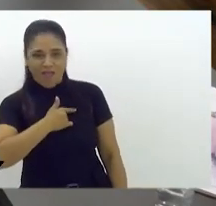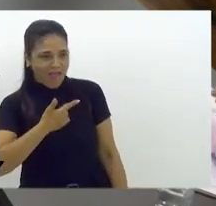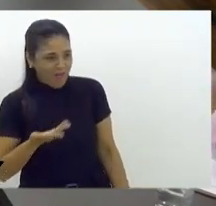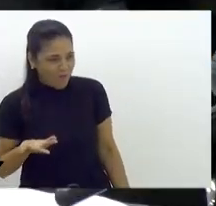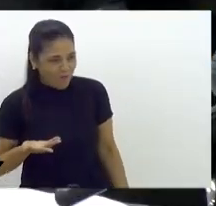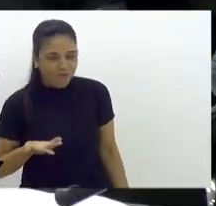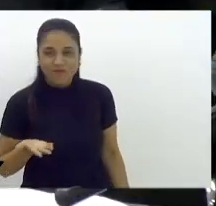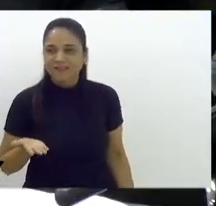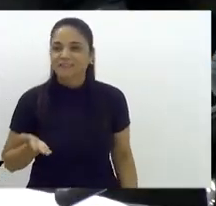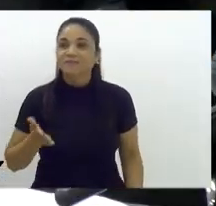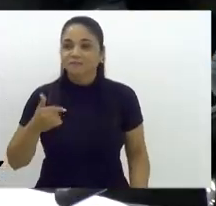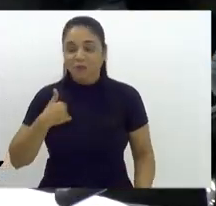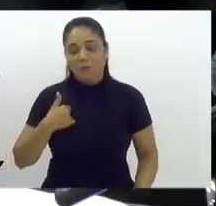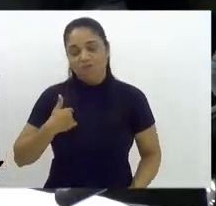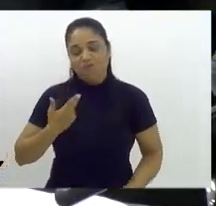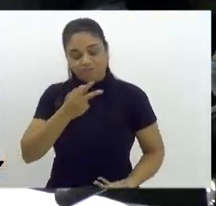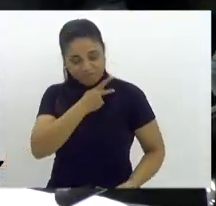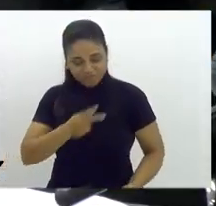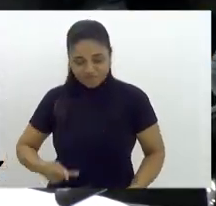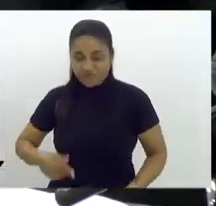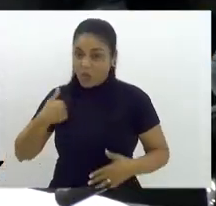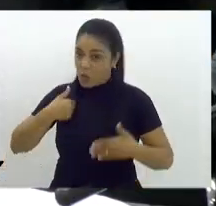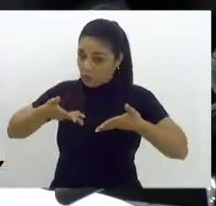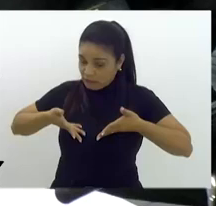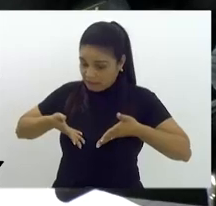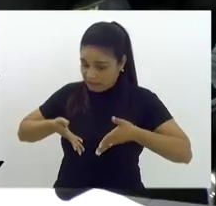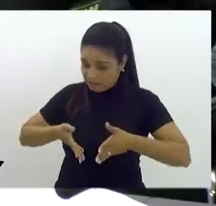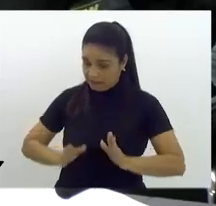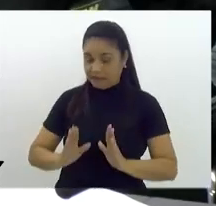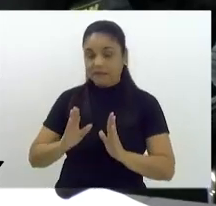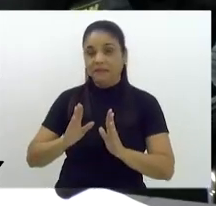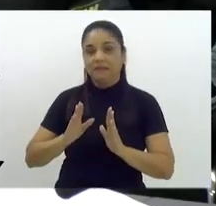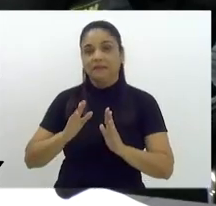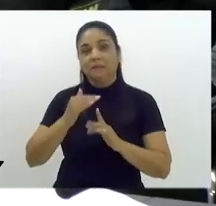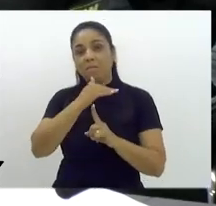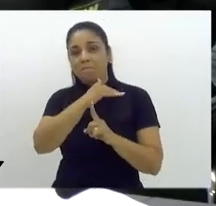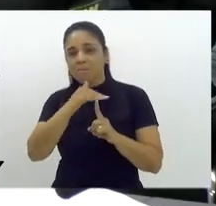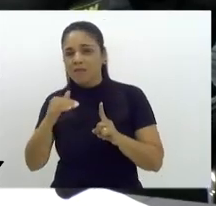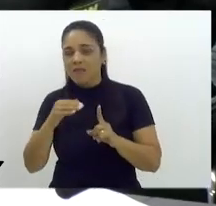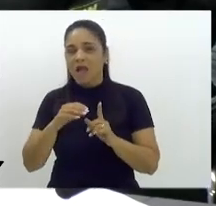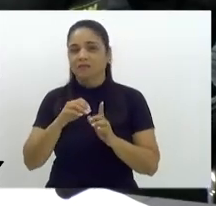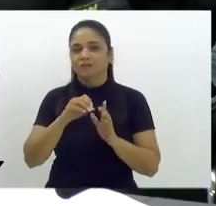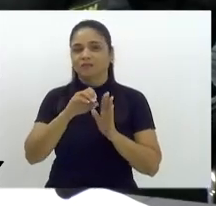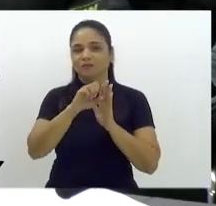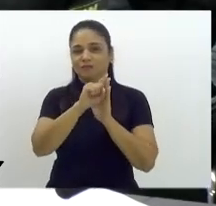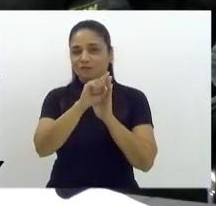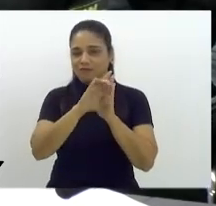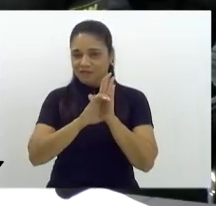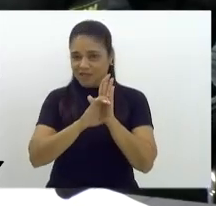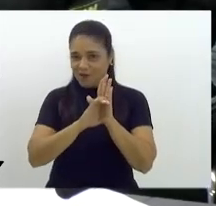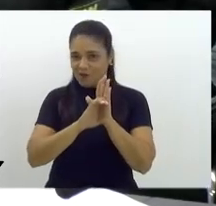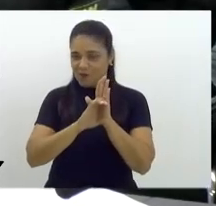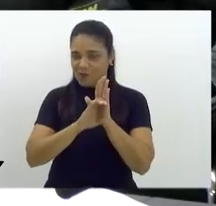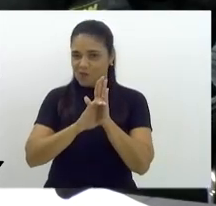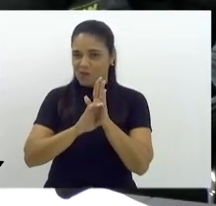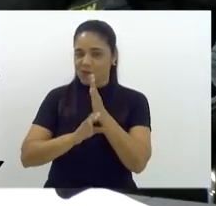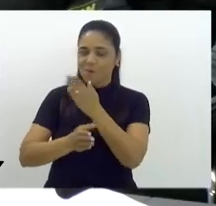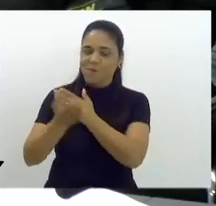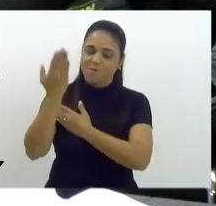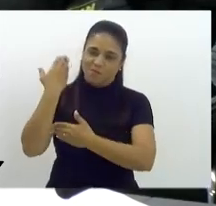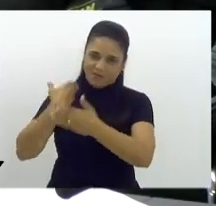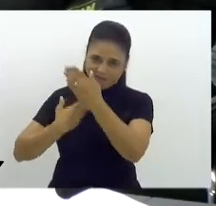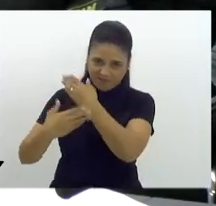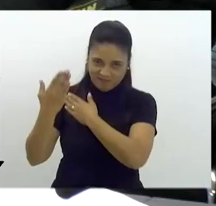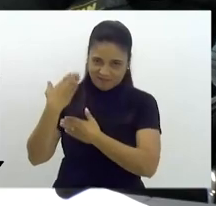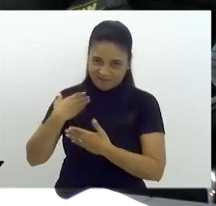eu nasci na metade do século passado metade do século passado